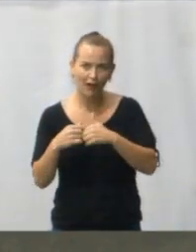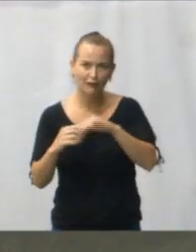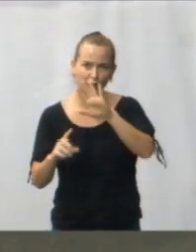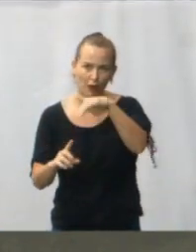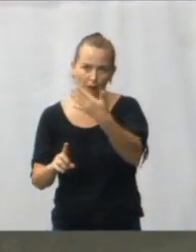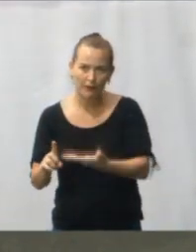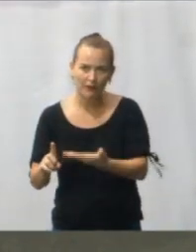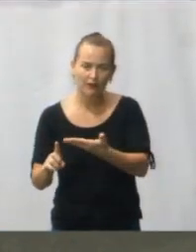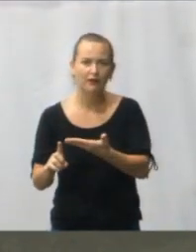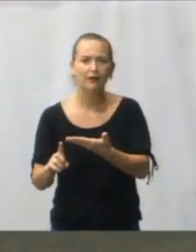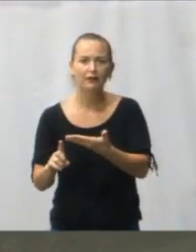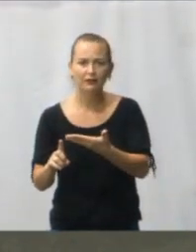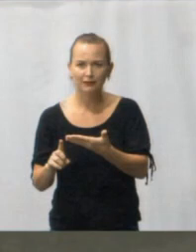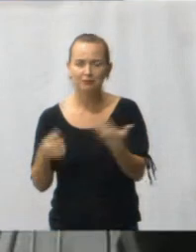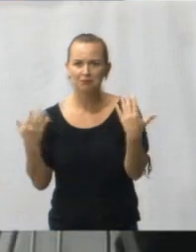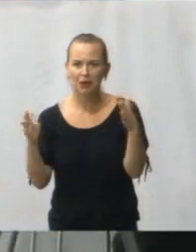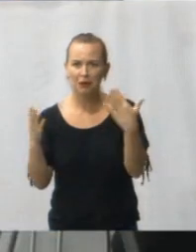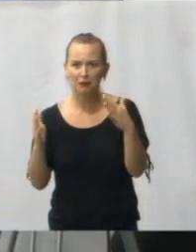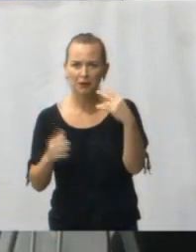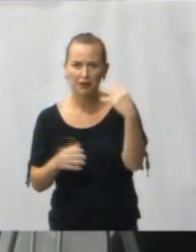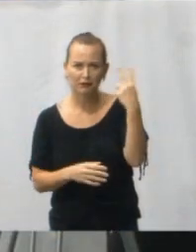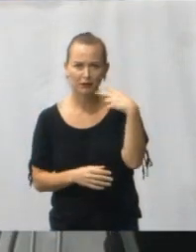Parabéns, tá, Maurício? Vai!